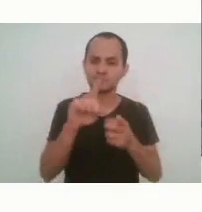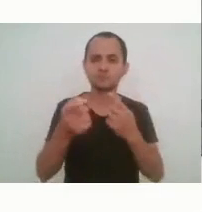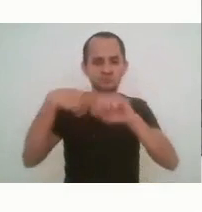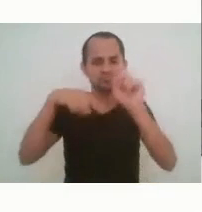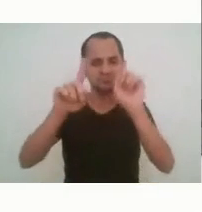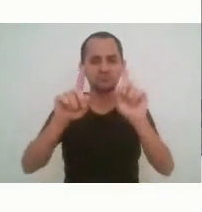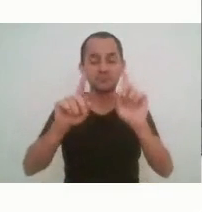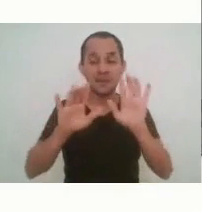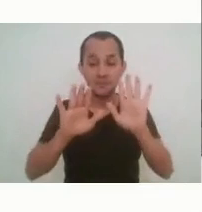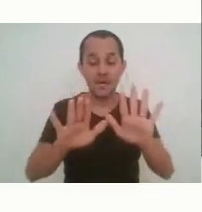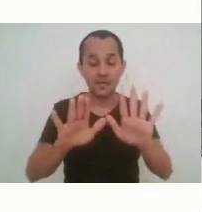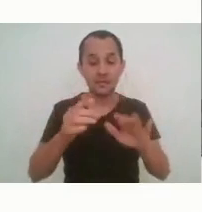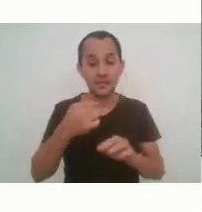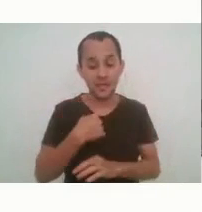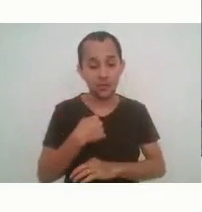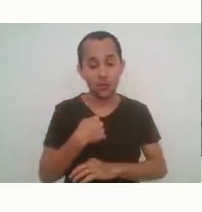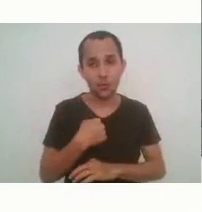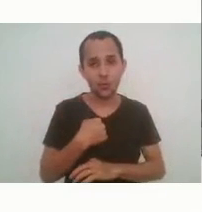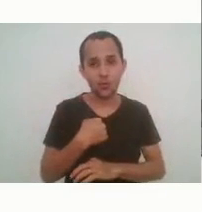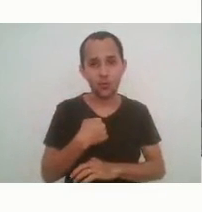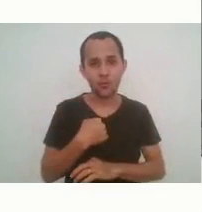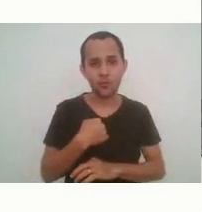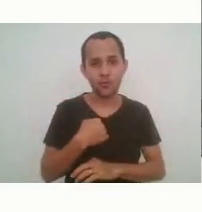Eu, desde